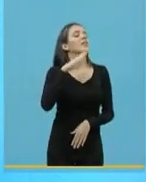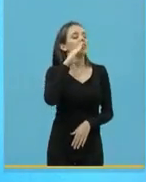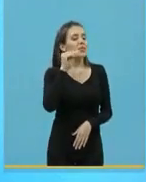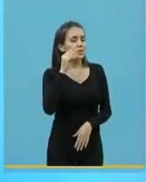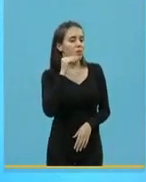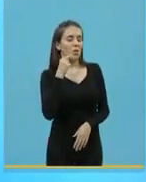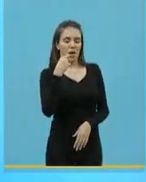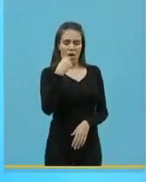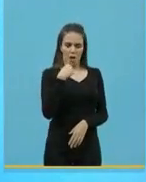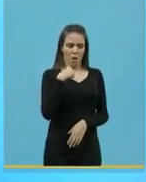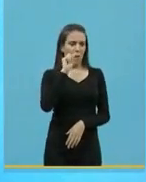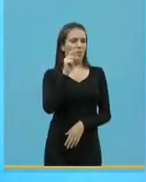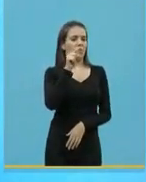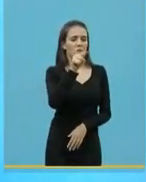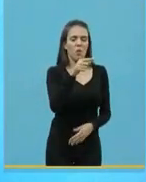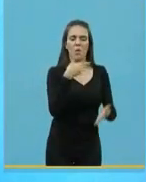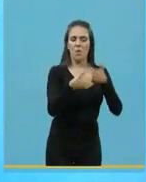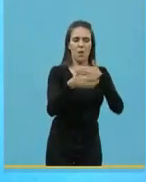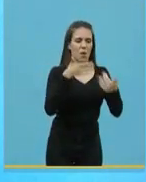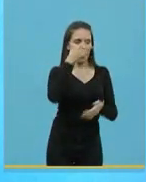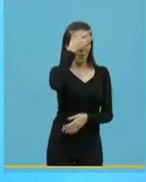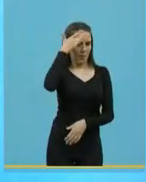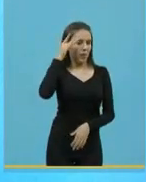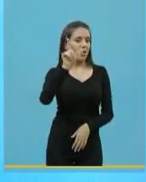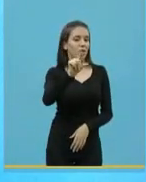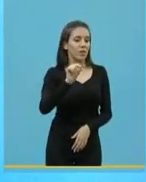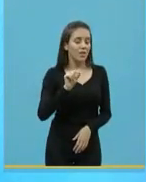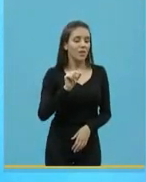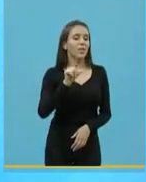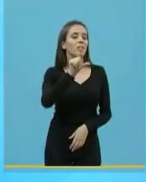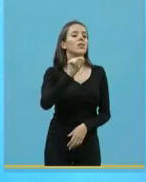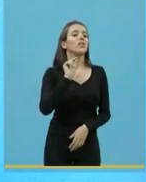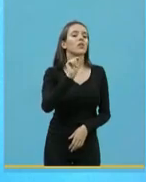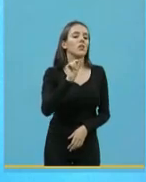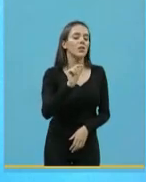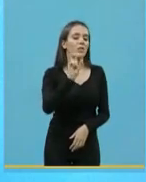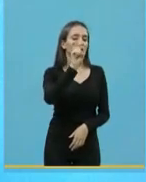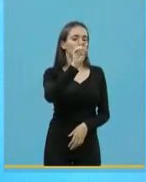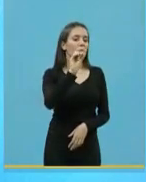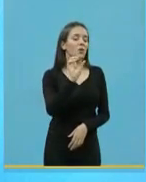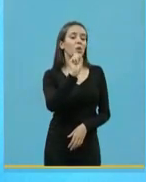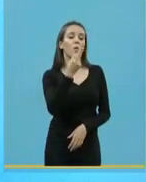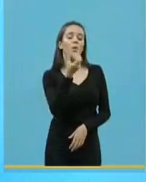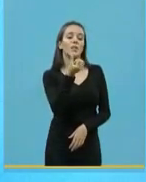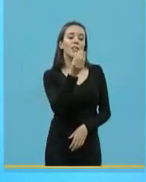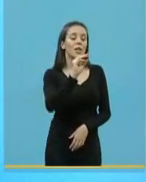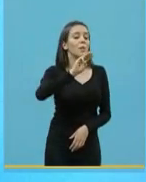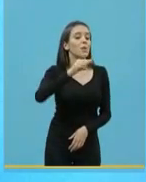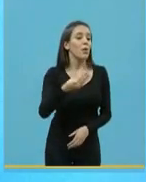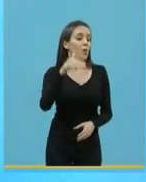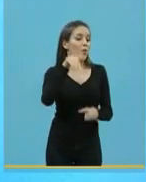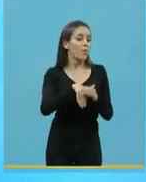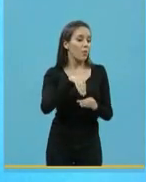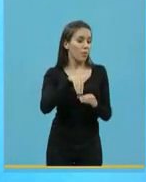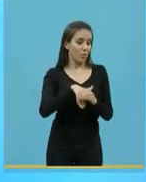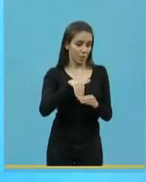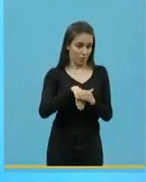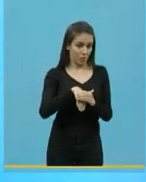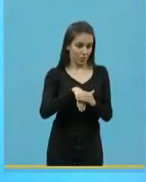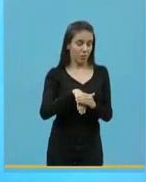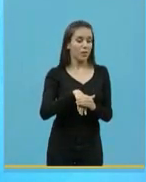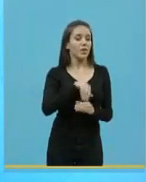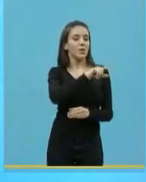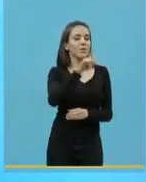eu você ou qualquer um que seja eleito vai ser eleito com 50 60 milhões de votos é preciso chamar essas